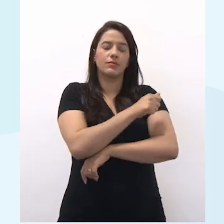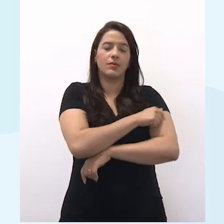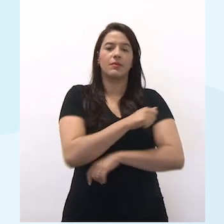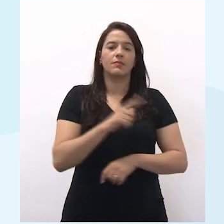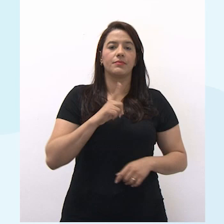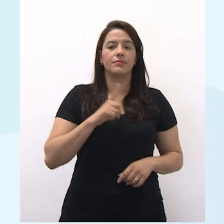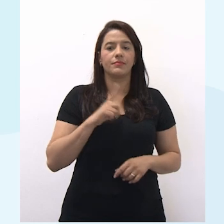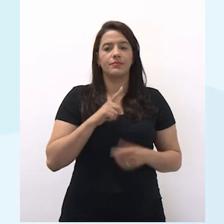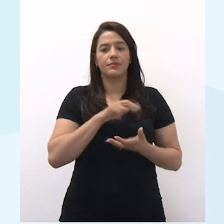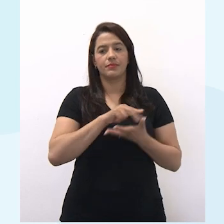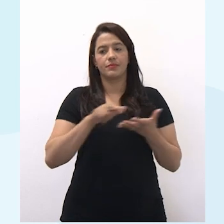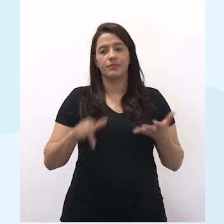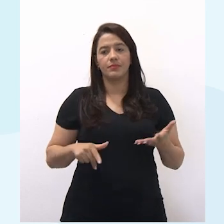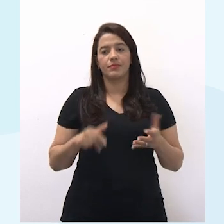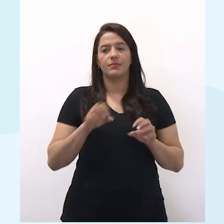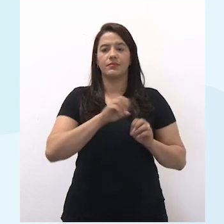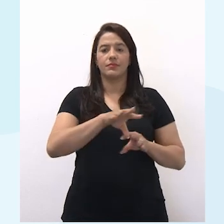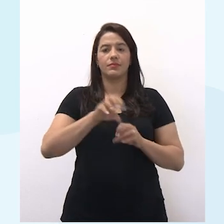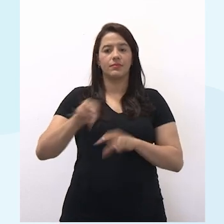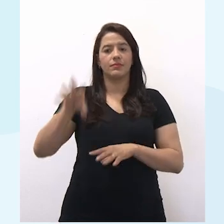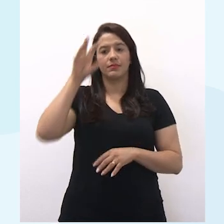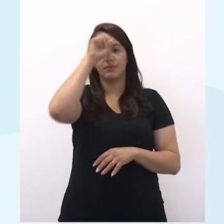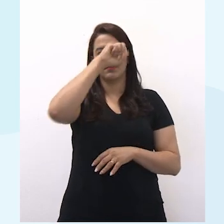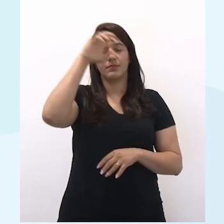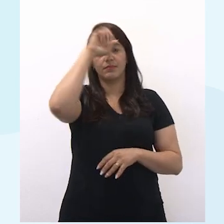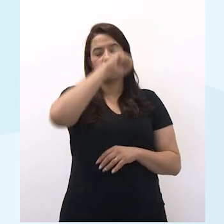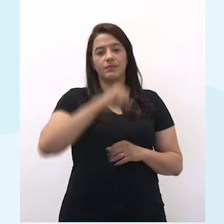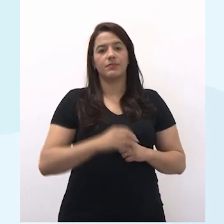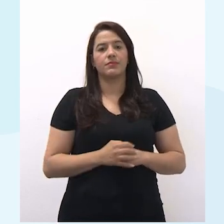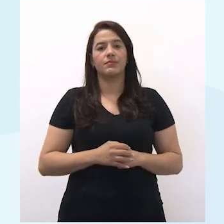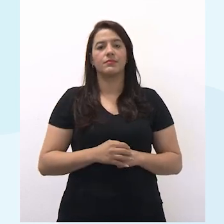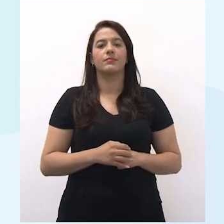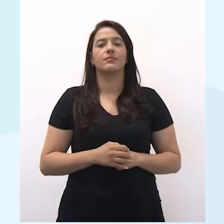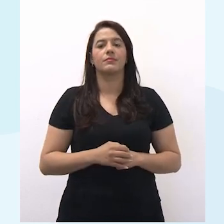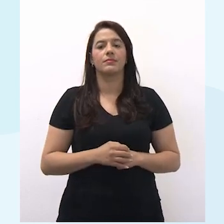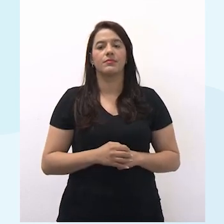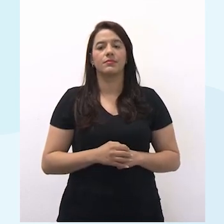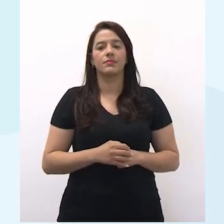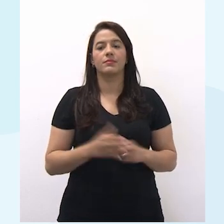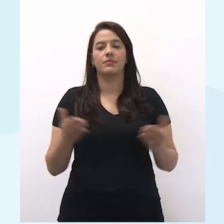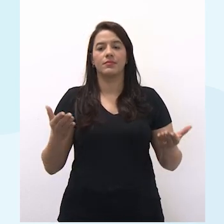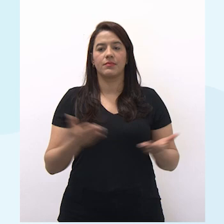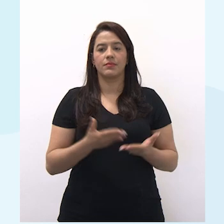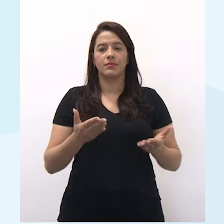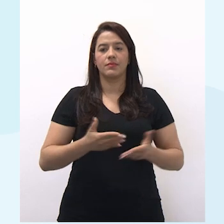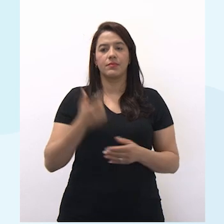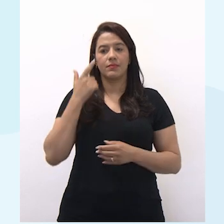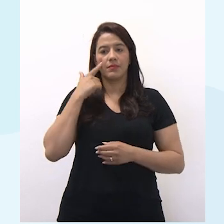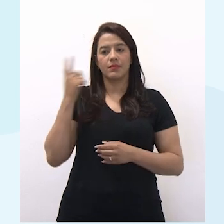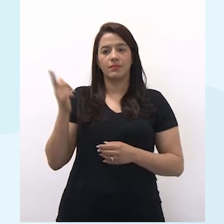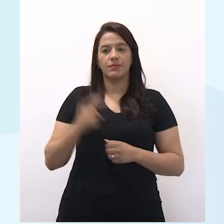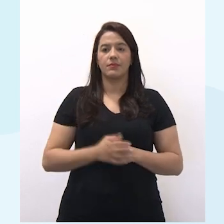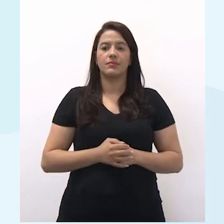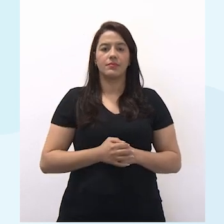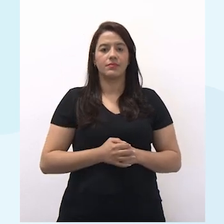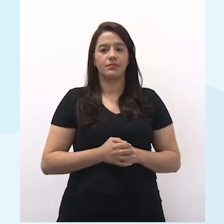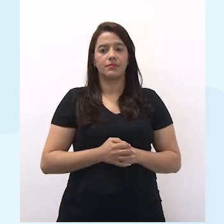no termo ensino e aprendizagem. Muito bem, agora nós vamos aí pro